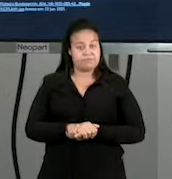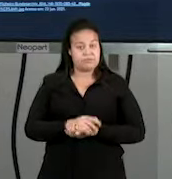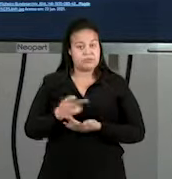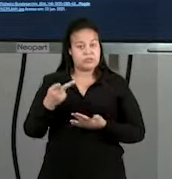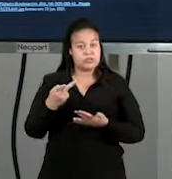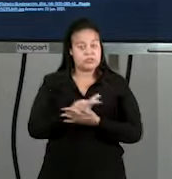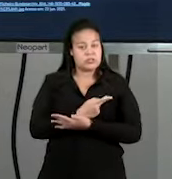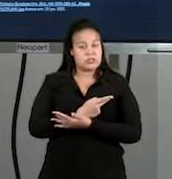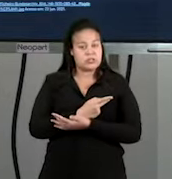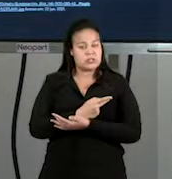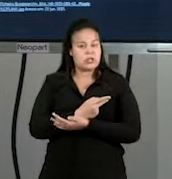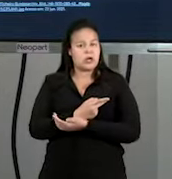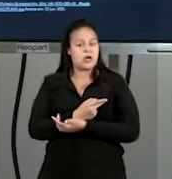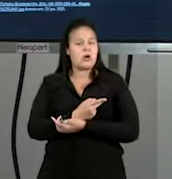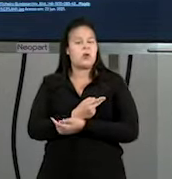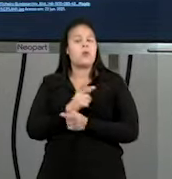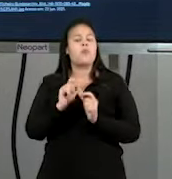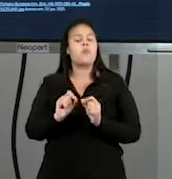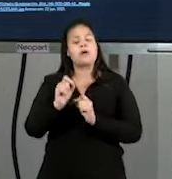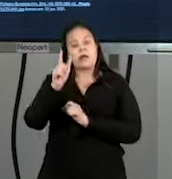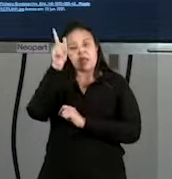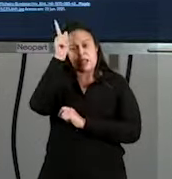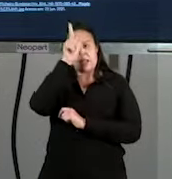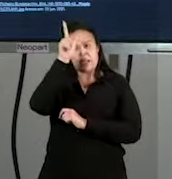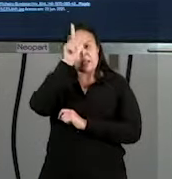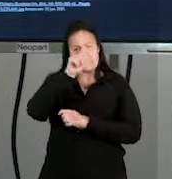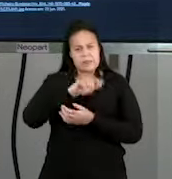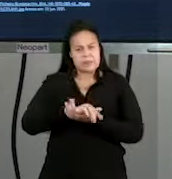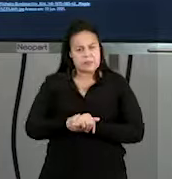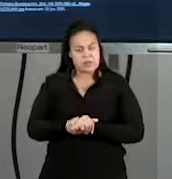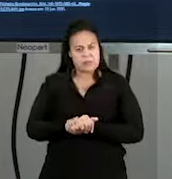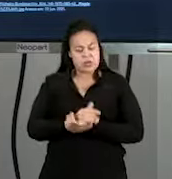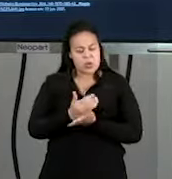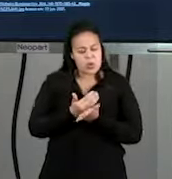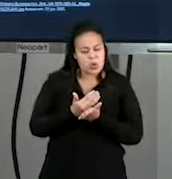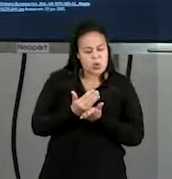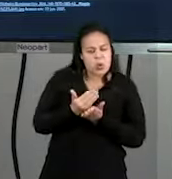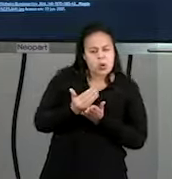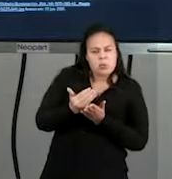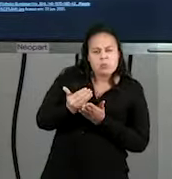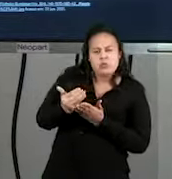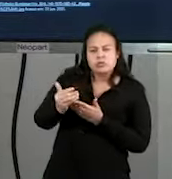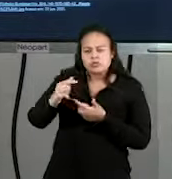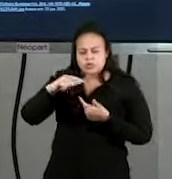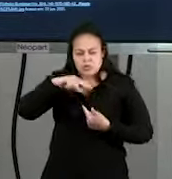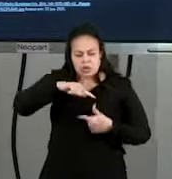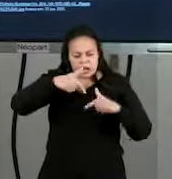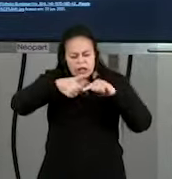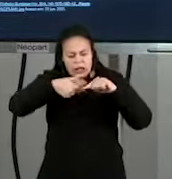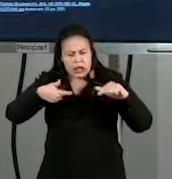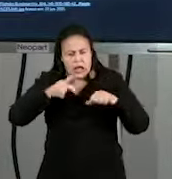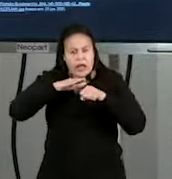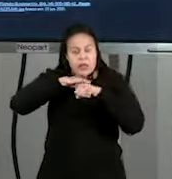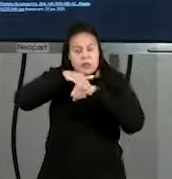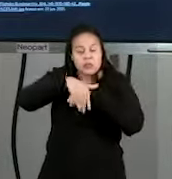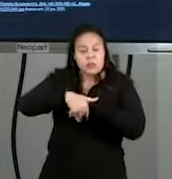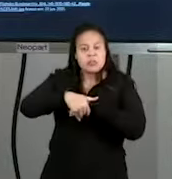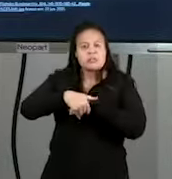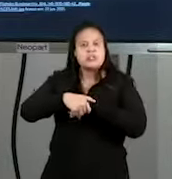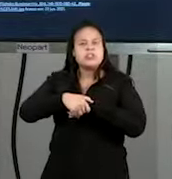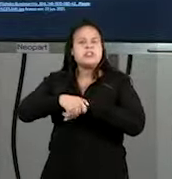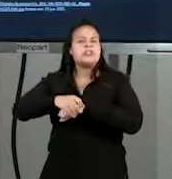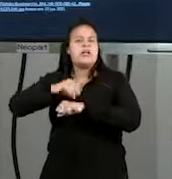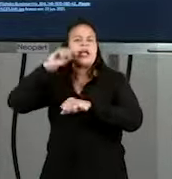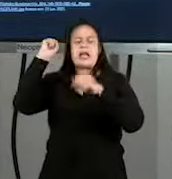os alemães, eles começaram a atacar os judeus, e nessa noite dos cristais eles quebraram